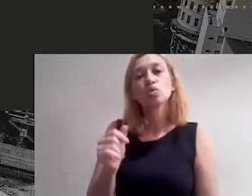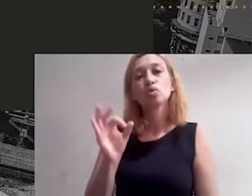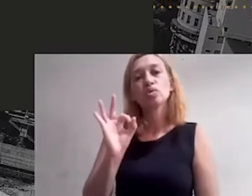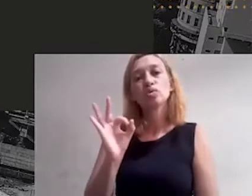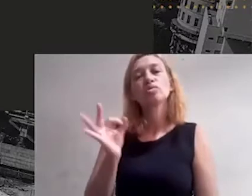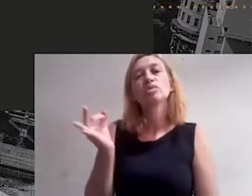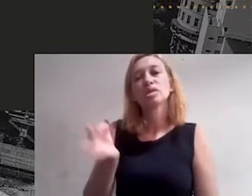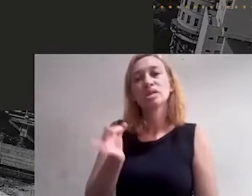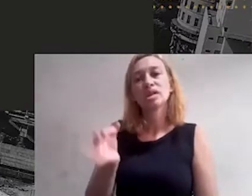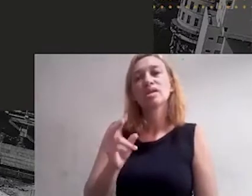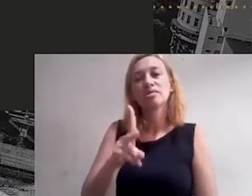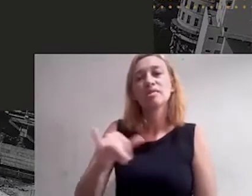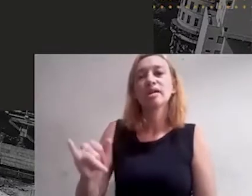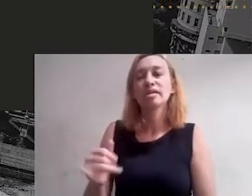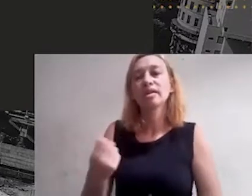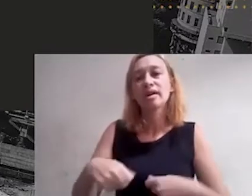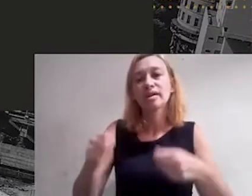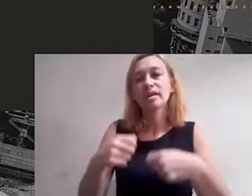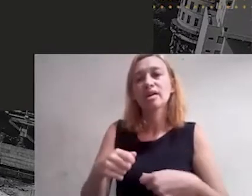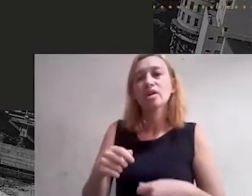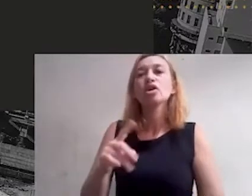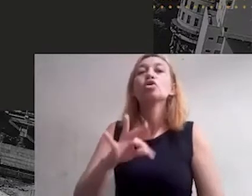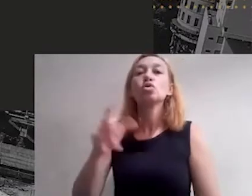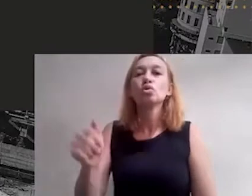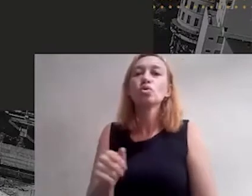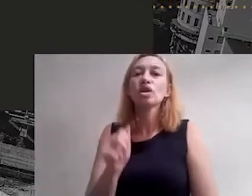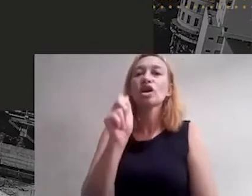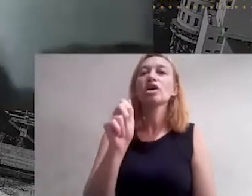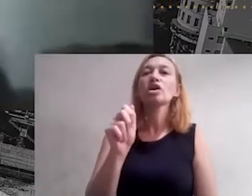Gil, né? Tudo, tudo, tudo vai dar certo.